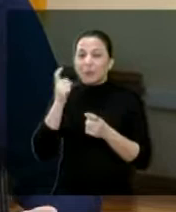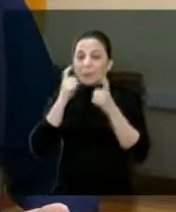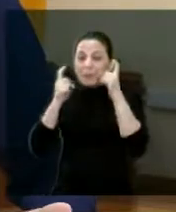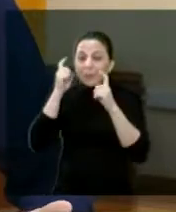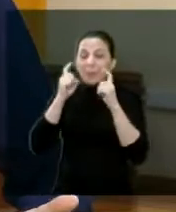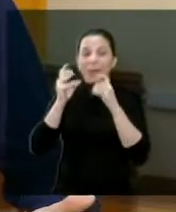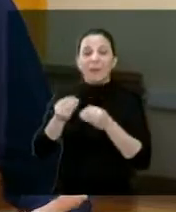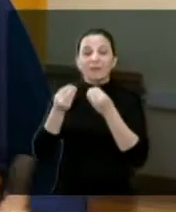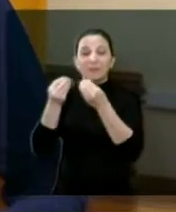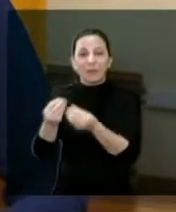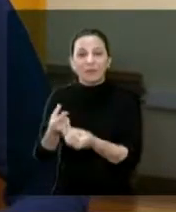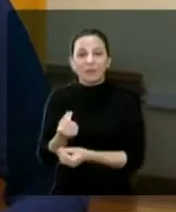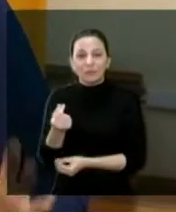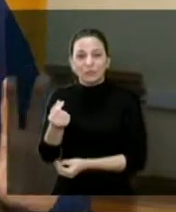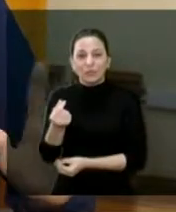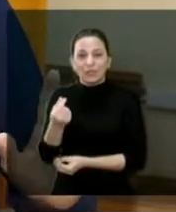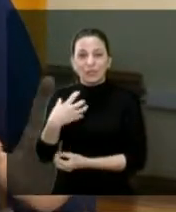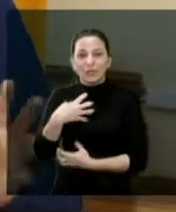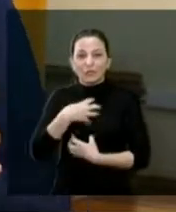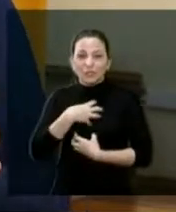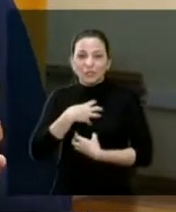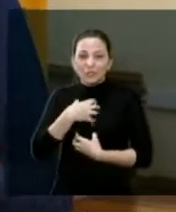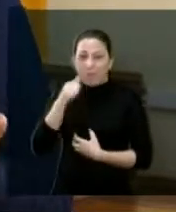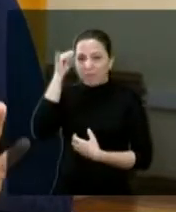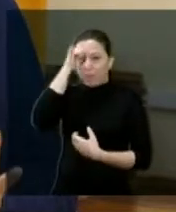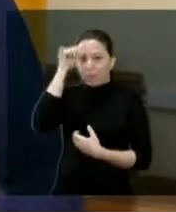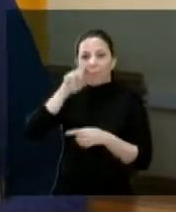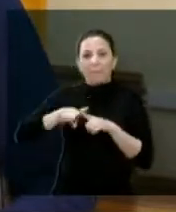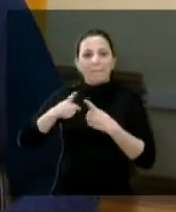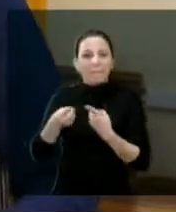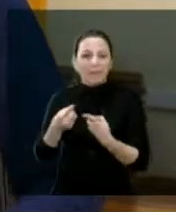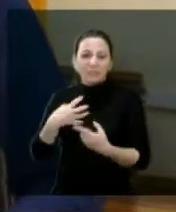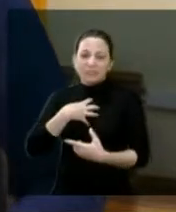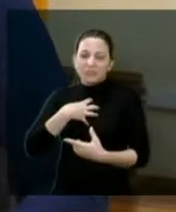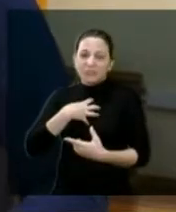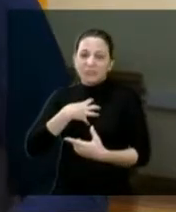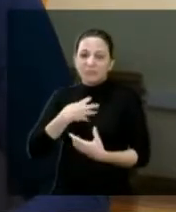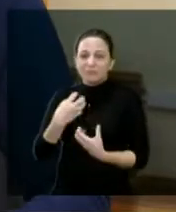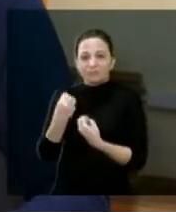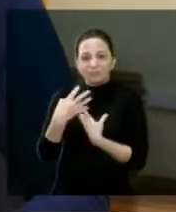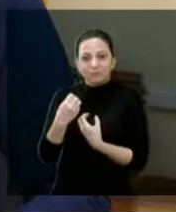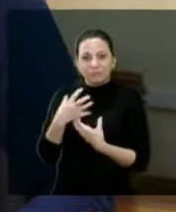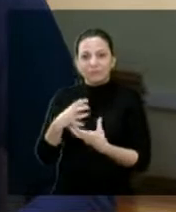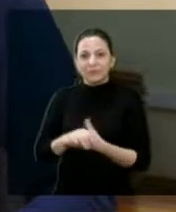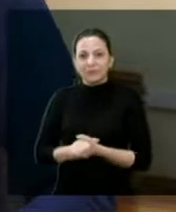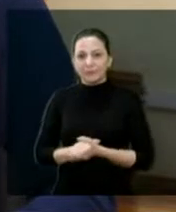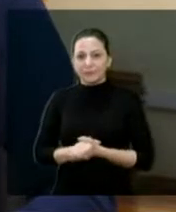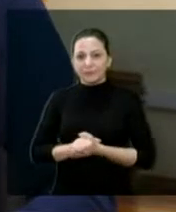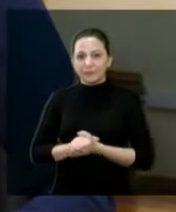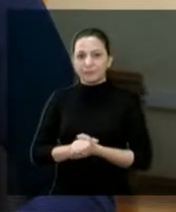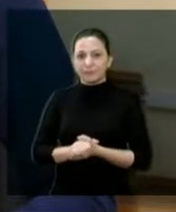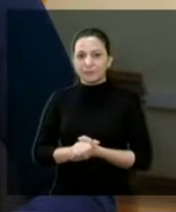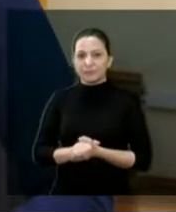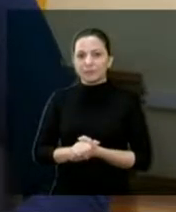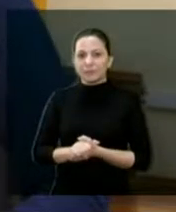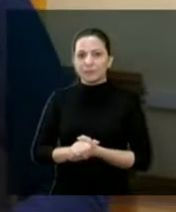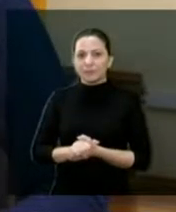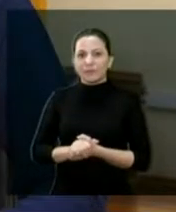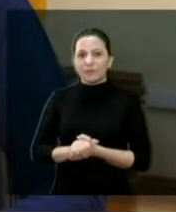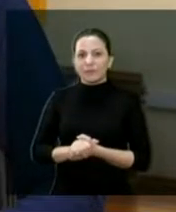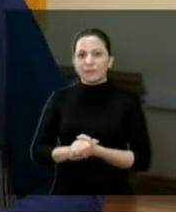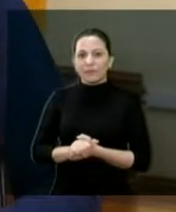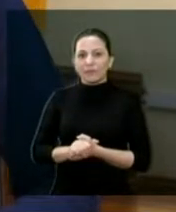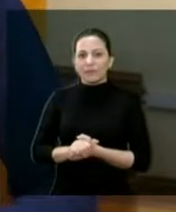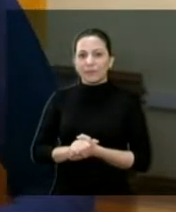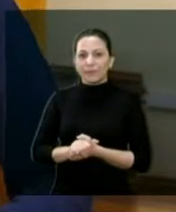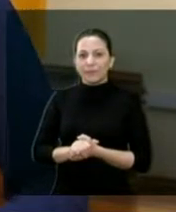É uma forma meio besta de levar a coisa, mas para mim servia. Chico Roia é o seguinte,